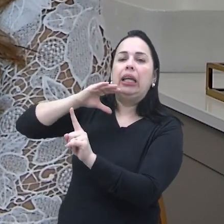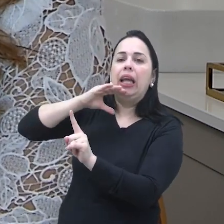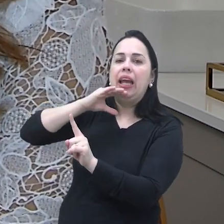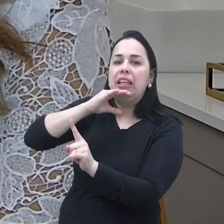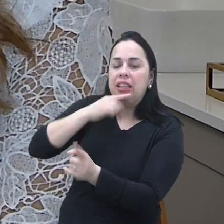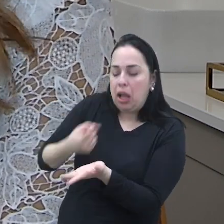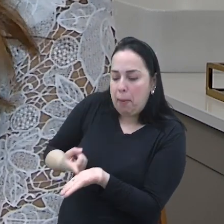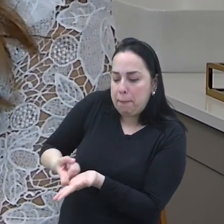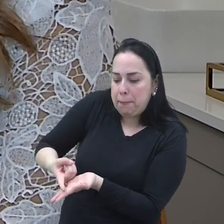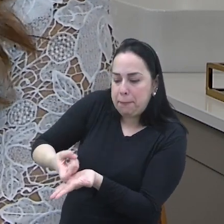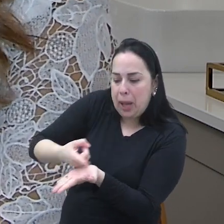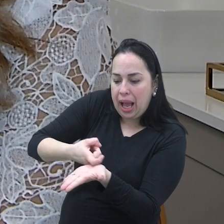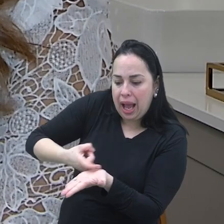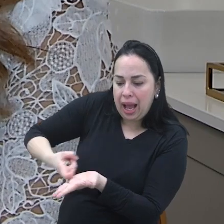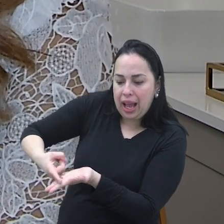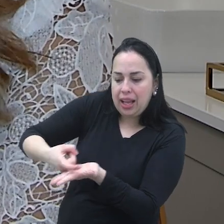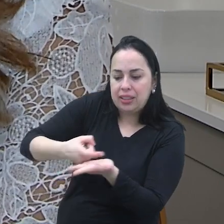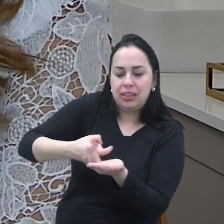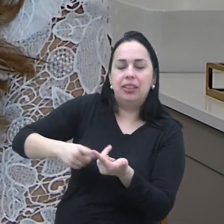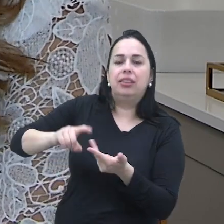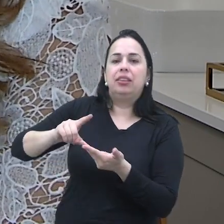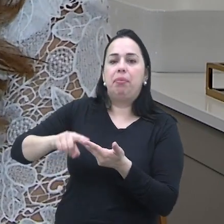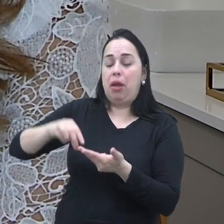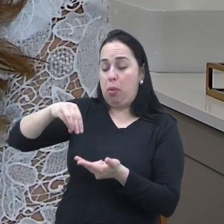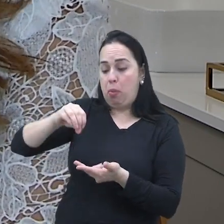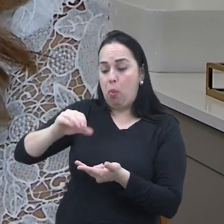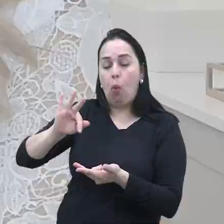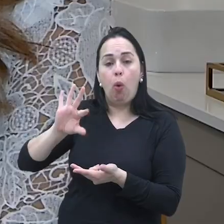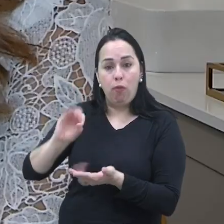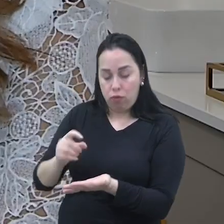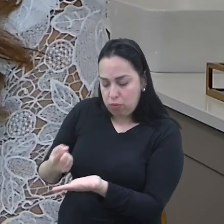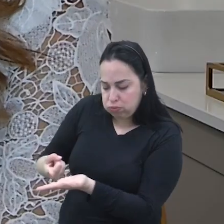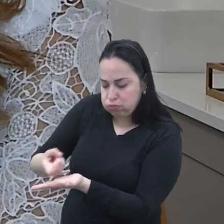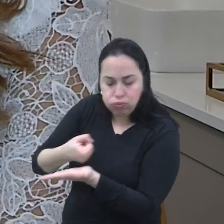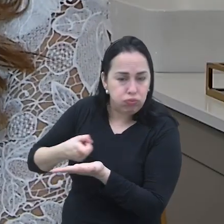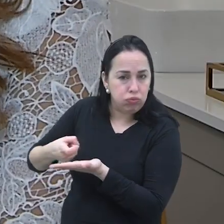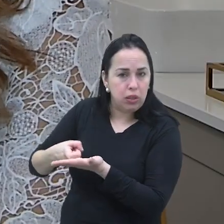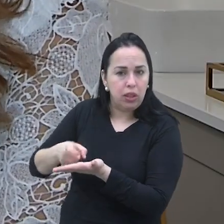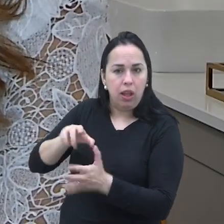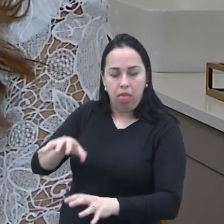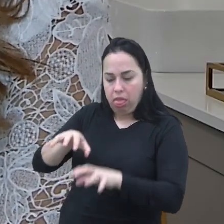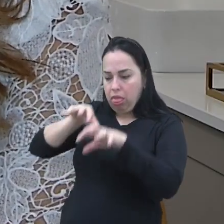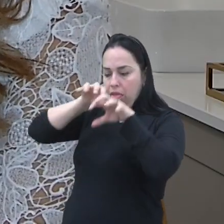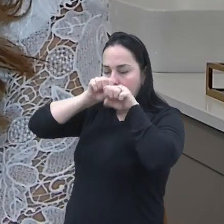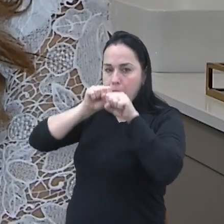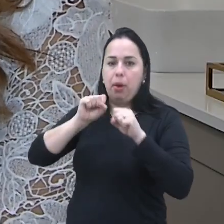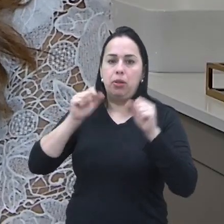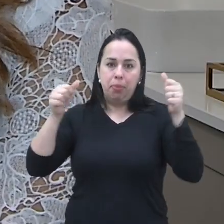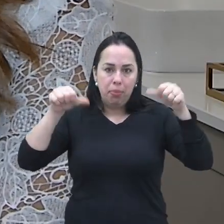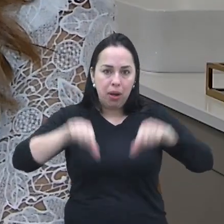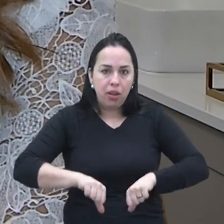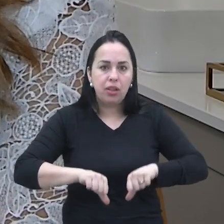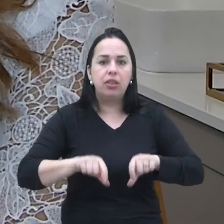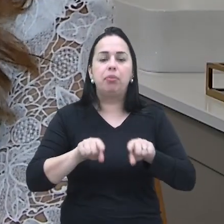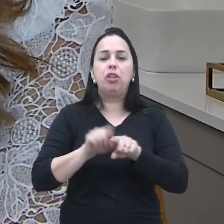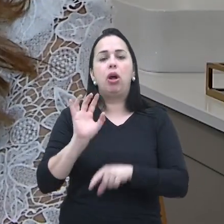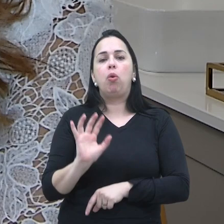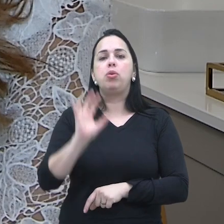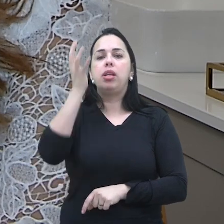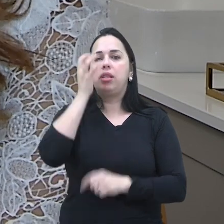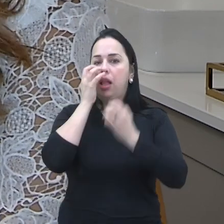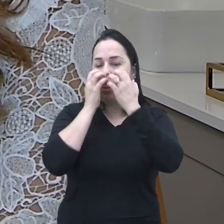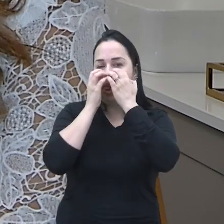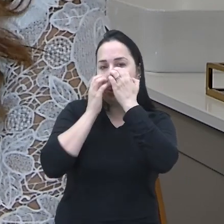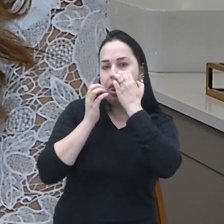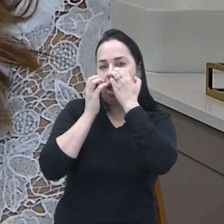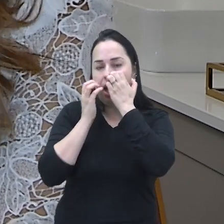de ácaros, como vai aumentar a quantidade de esporos de mofo também. Aqui na nossa região, ela pode piorar, por exemplo, causar mais